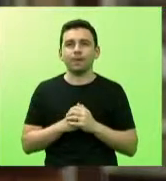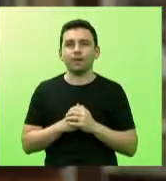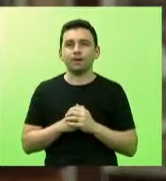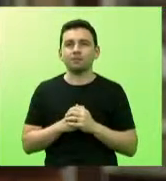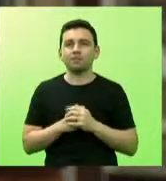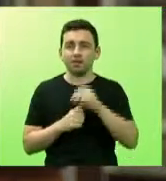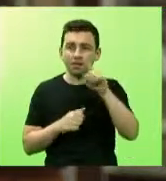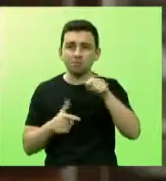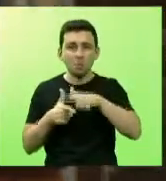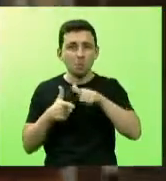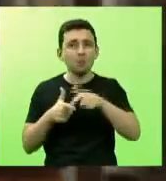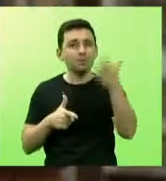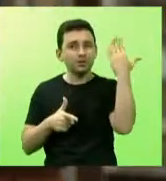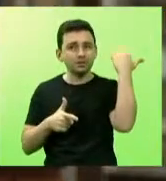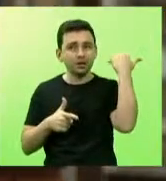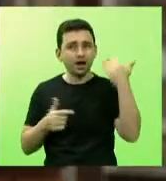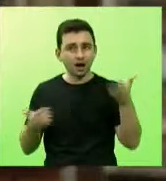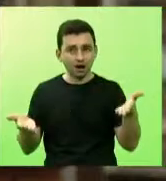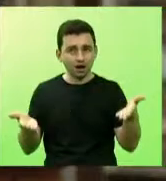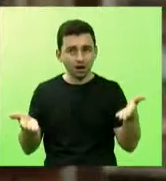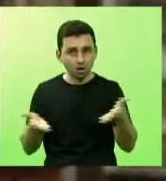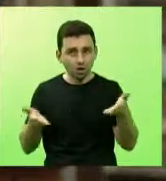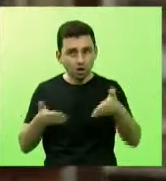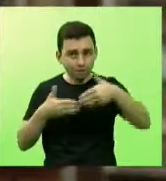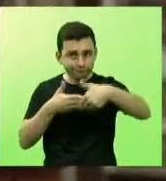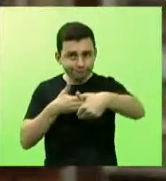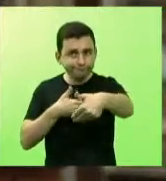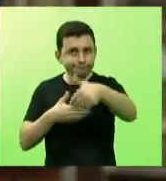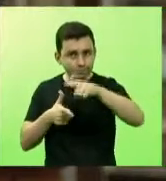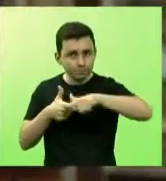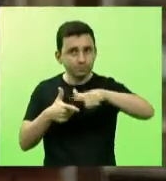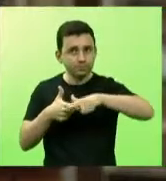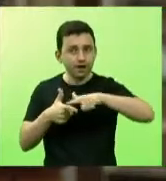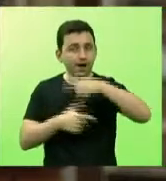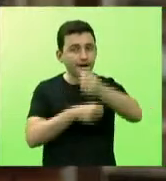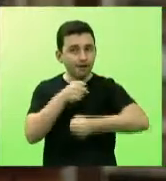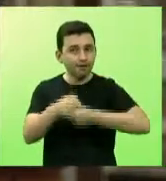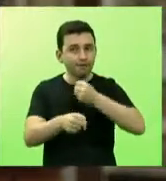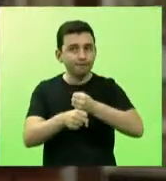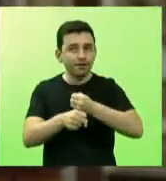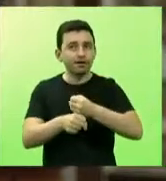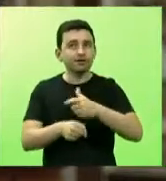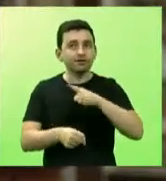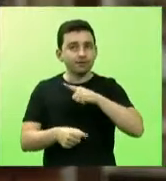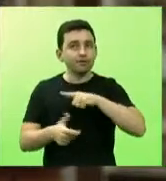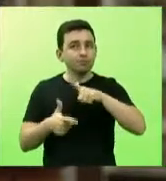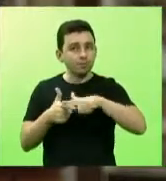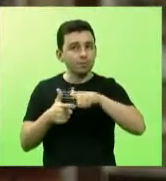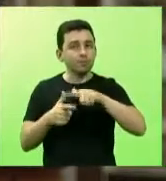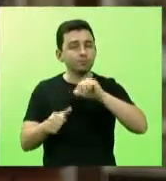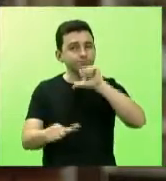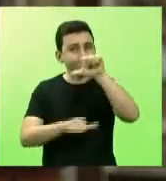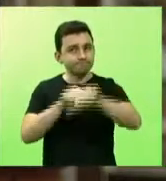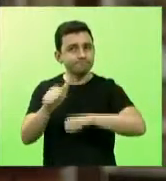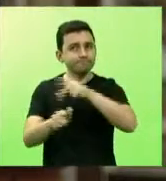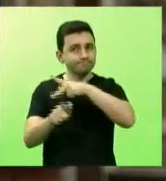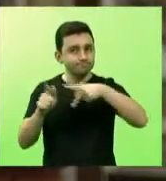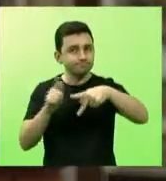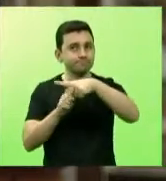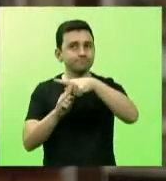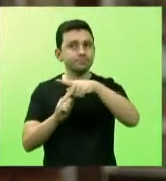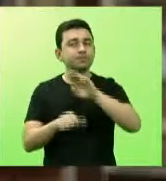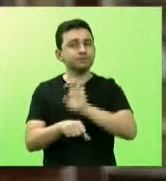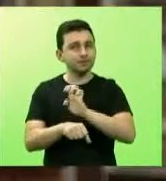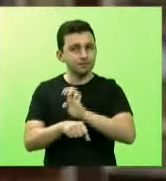e isso são problemas passados, nós temos problemas que vindouros ainda, né? No ano que vem nós temos a reforma da Previdência